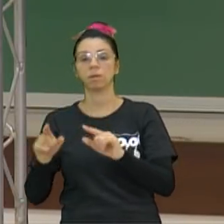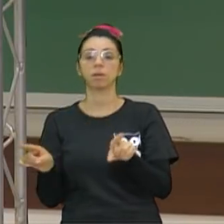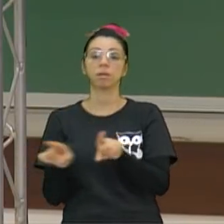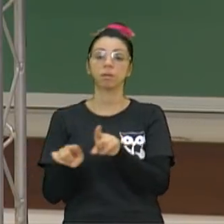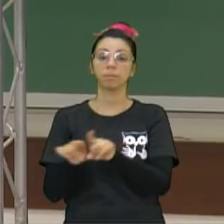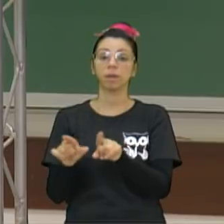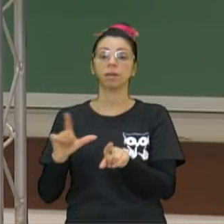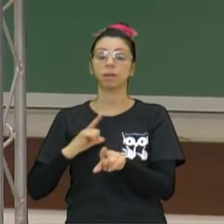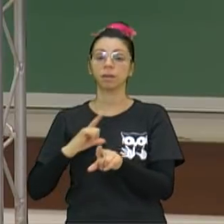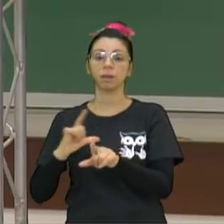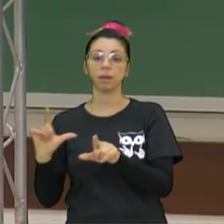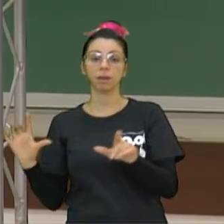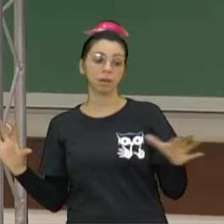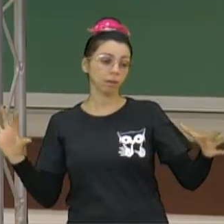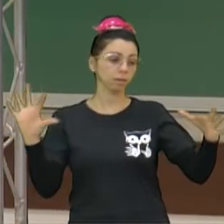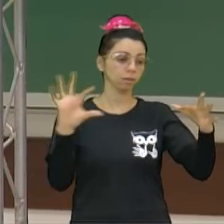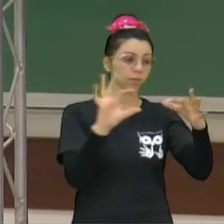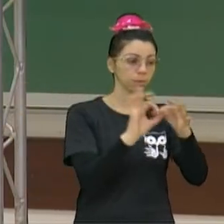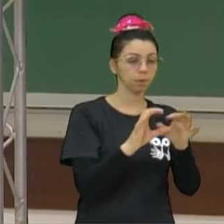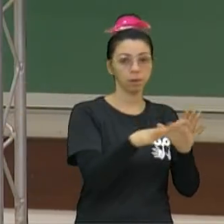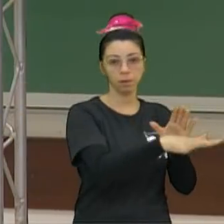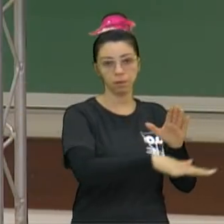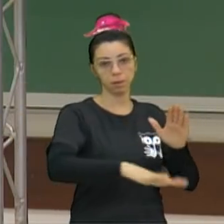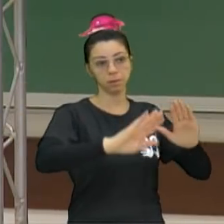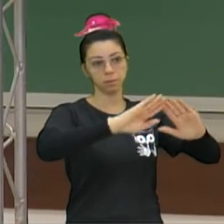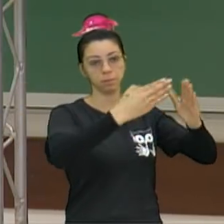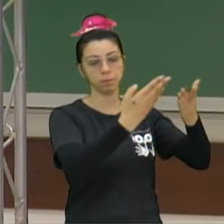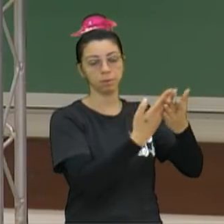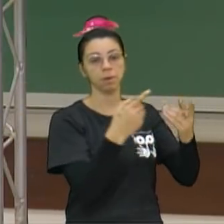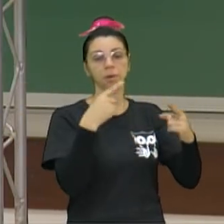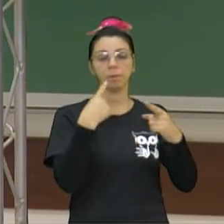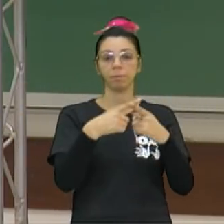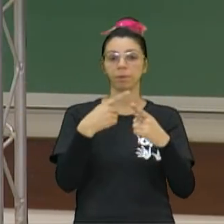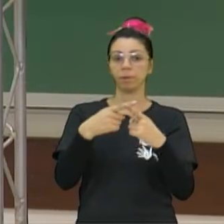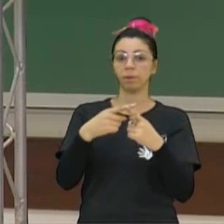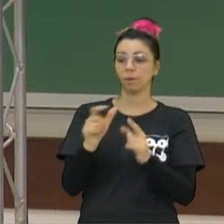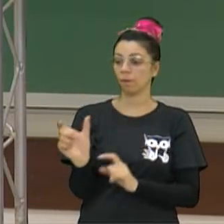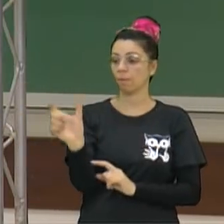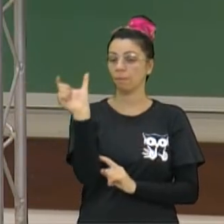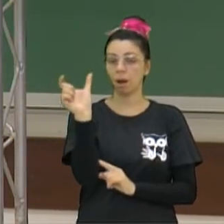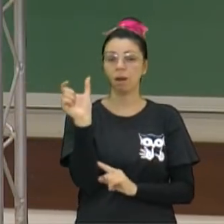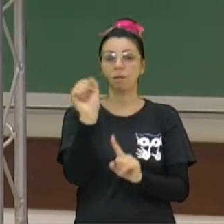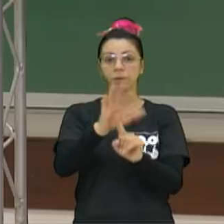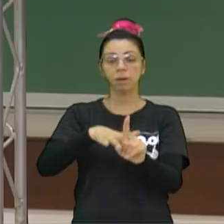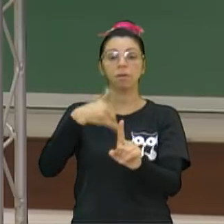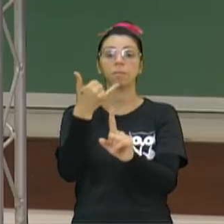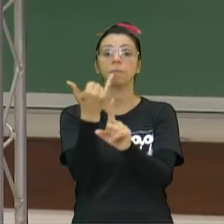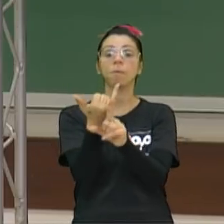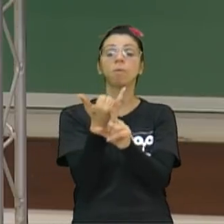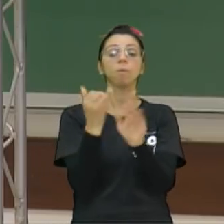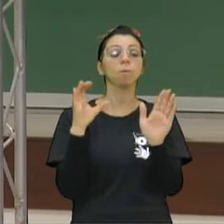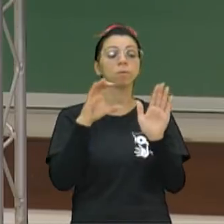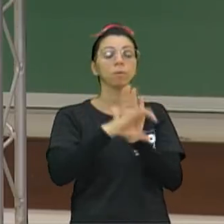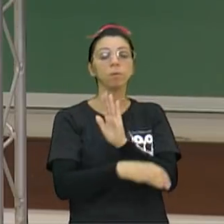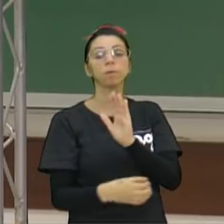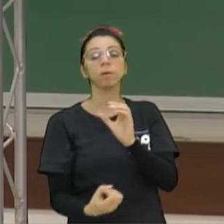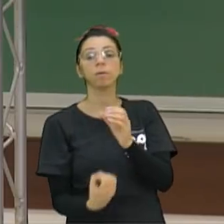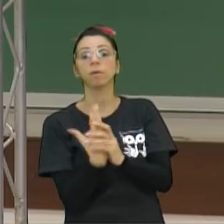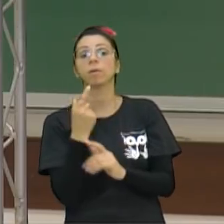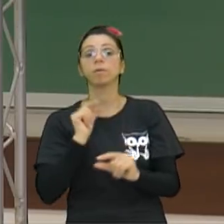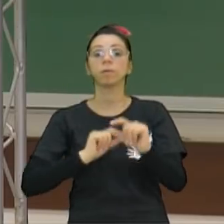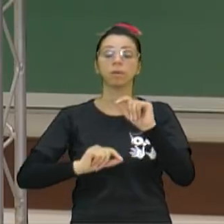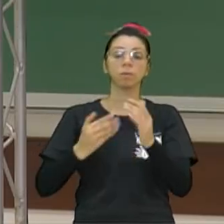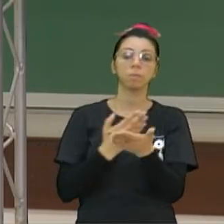ter relação com o contexto escolar, né? Já que a palavra bullying ela foi criada, esse conceito foi criado por se